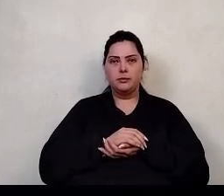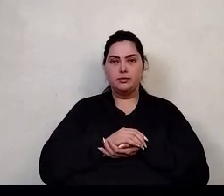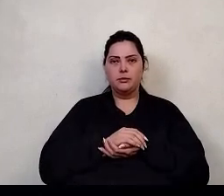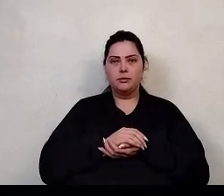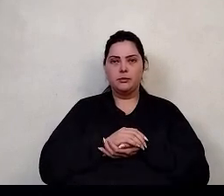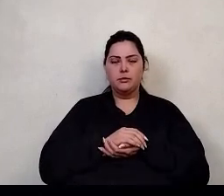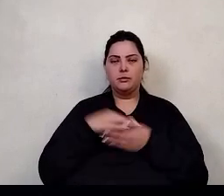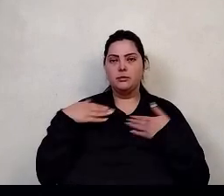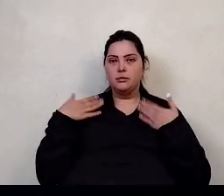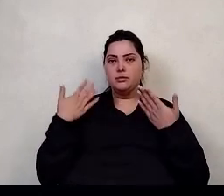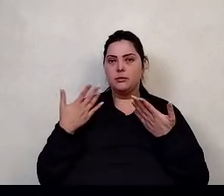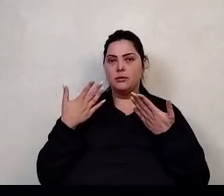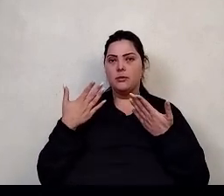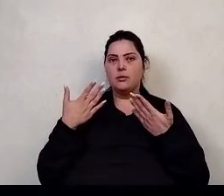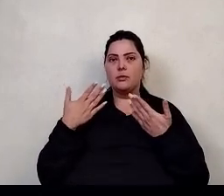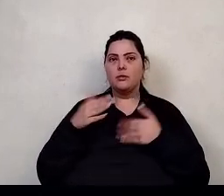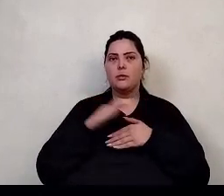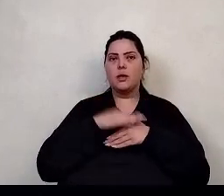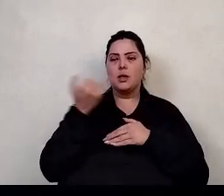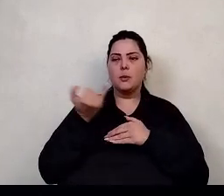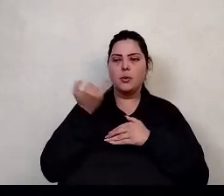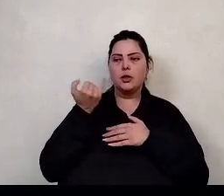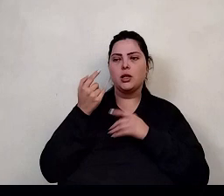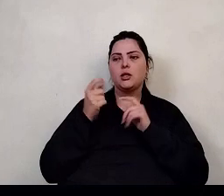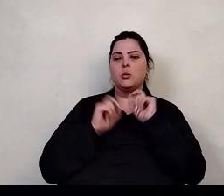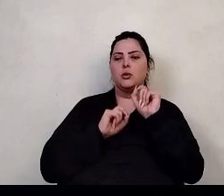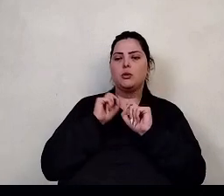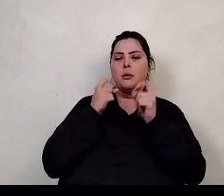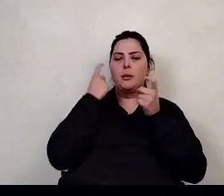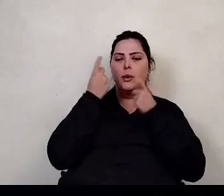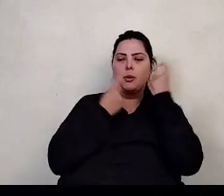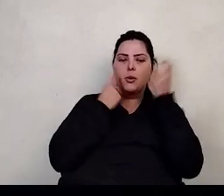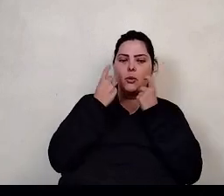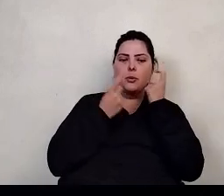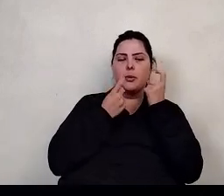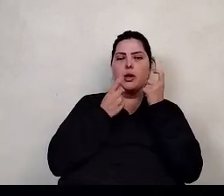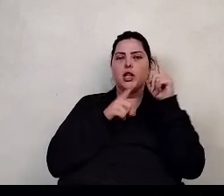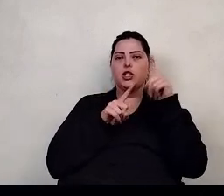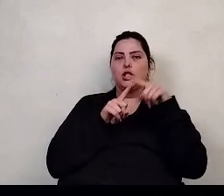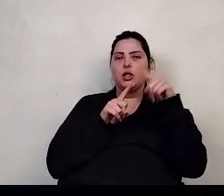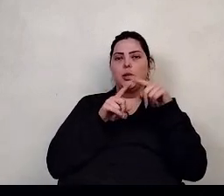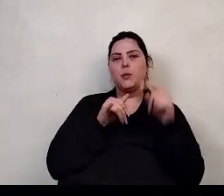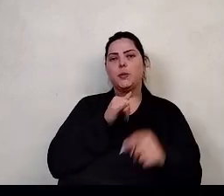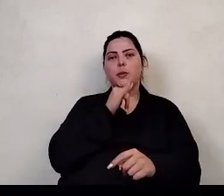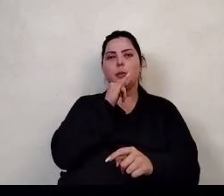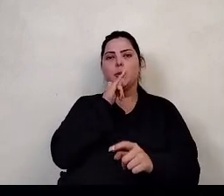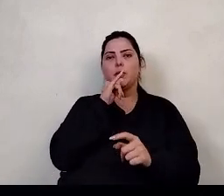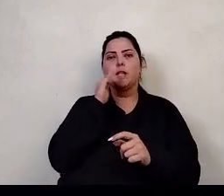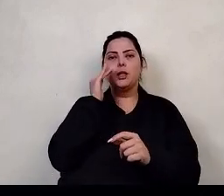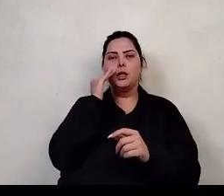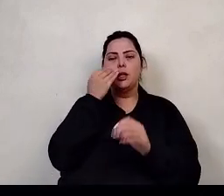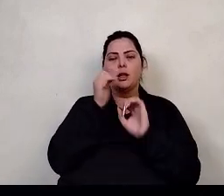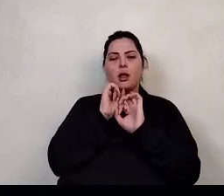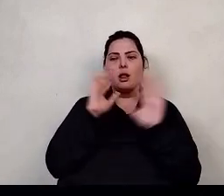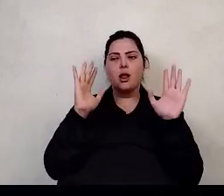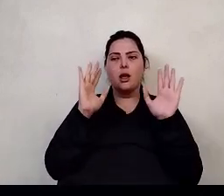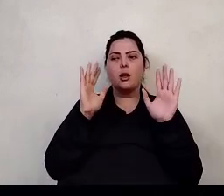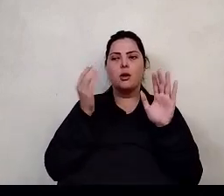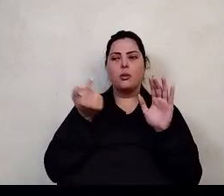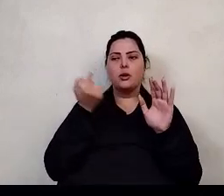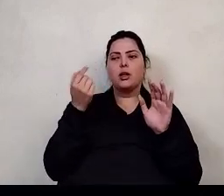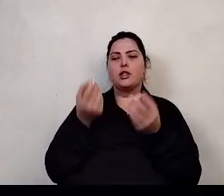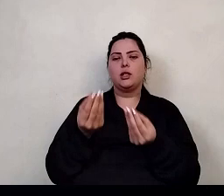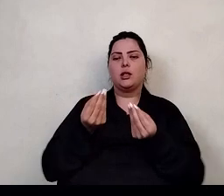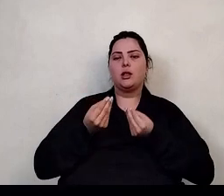e aí mais importante do que necessariamente se preocupar com o tipo de teste é a gente entender qual é a nossa unidade de entrega. Ou seja, qual é